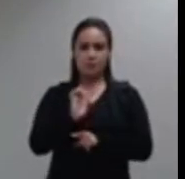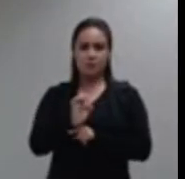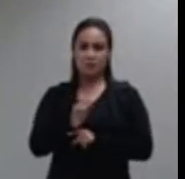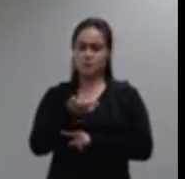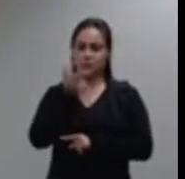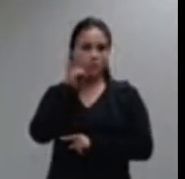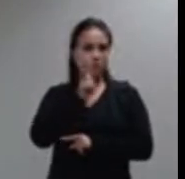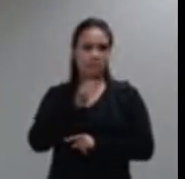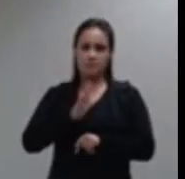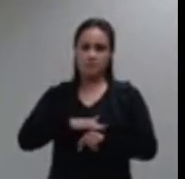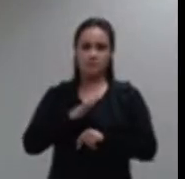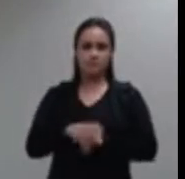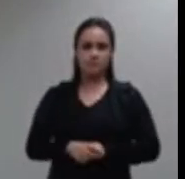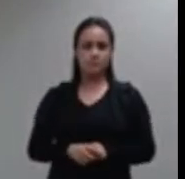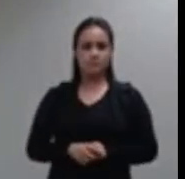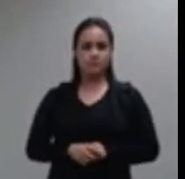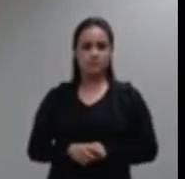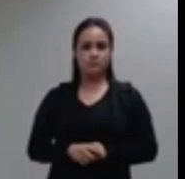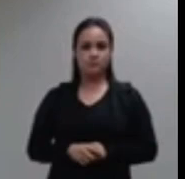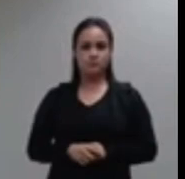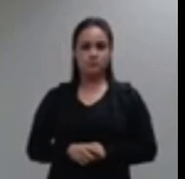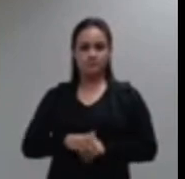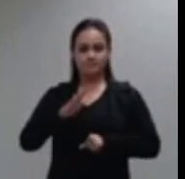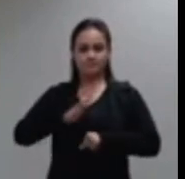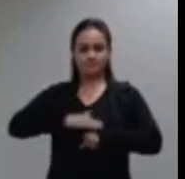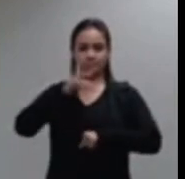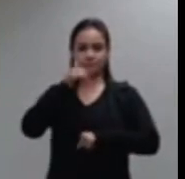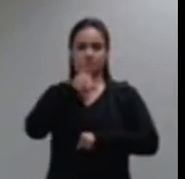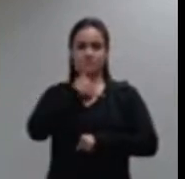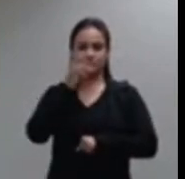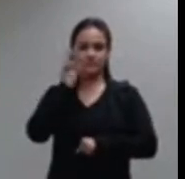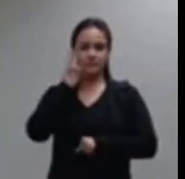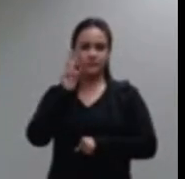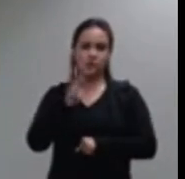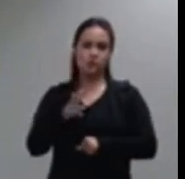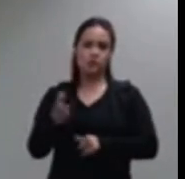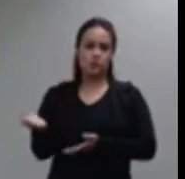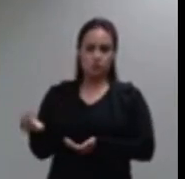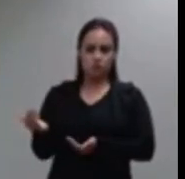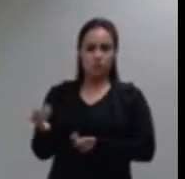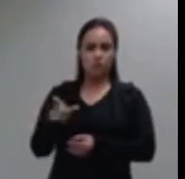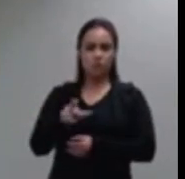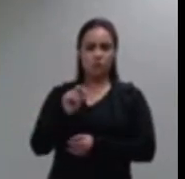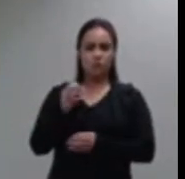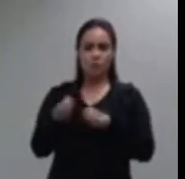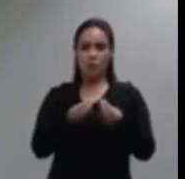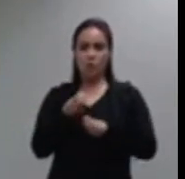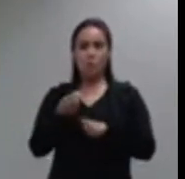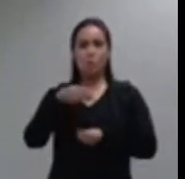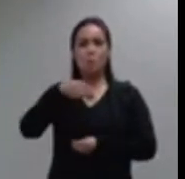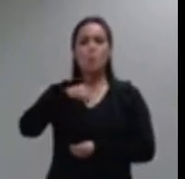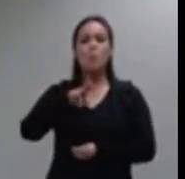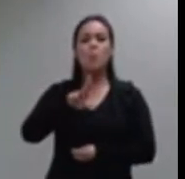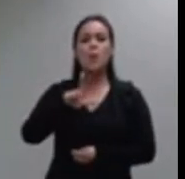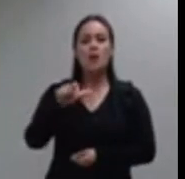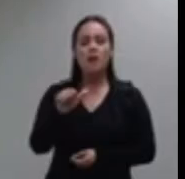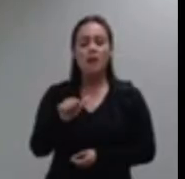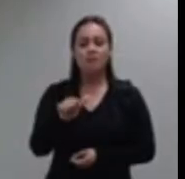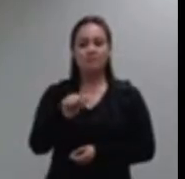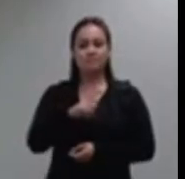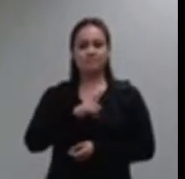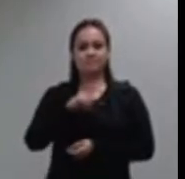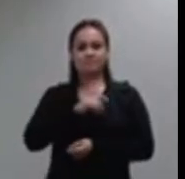E o mais triste é ver um jovem recrutado como mula, os traficantes